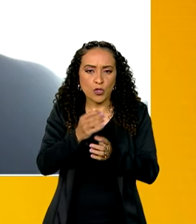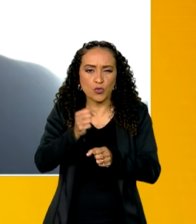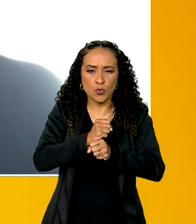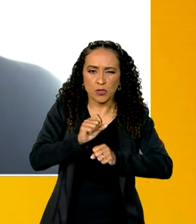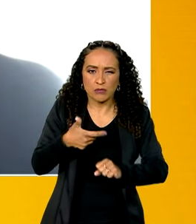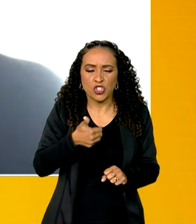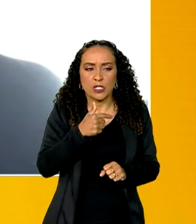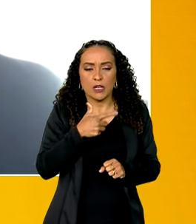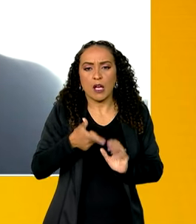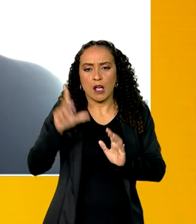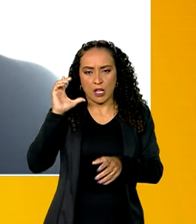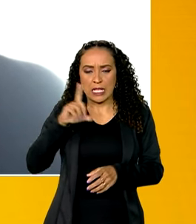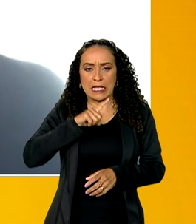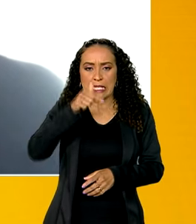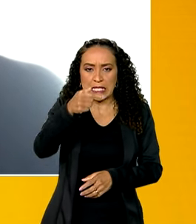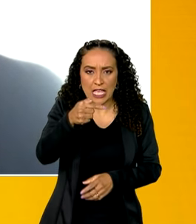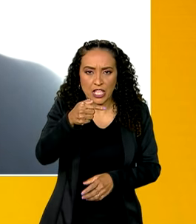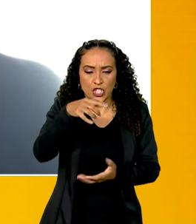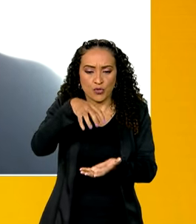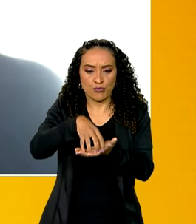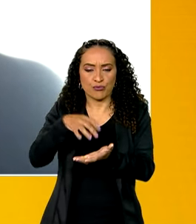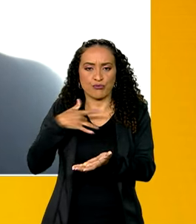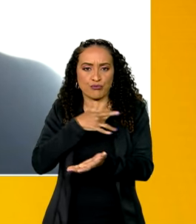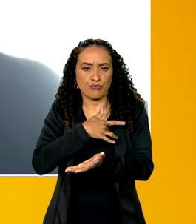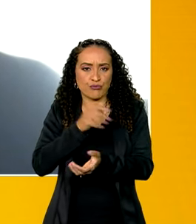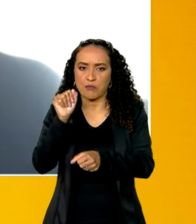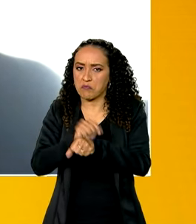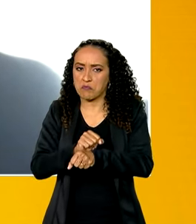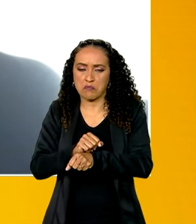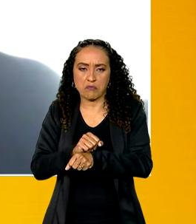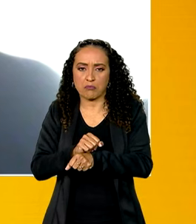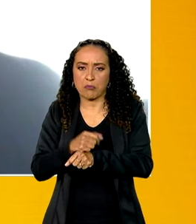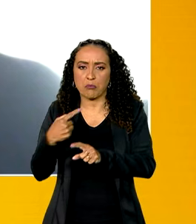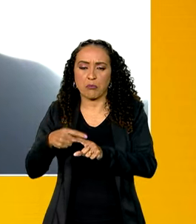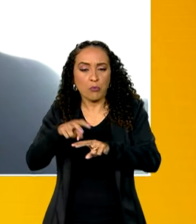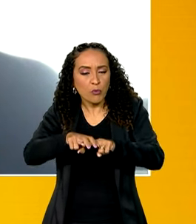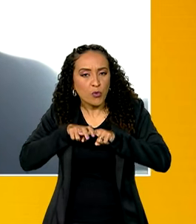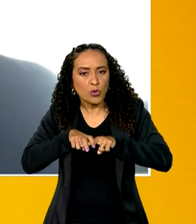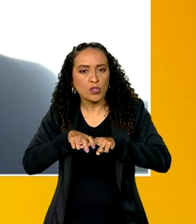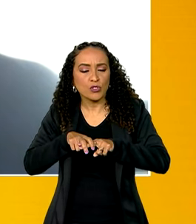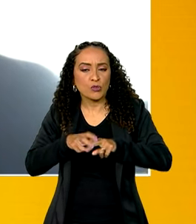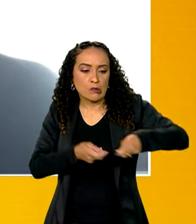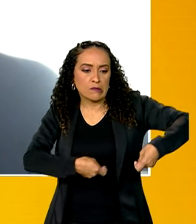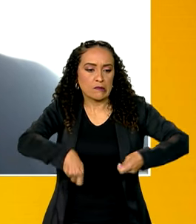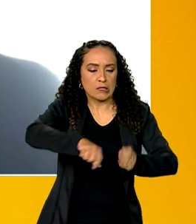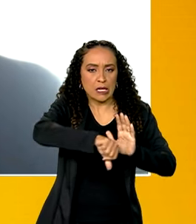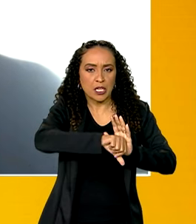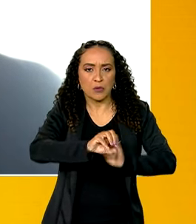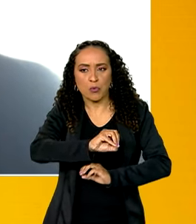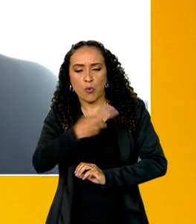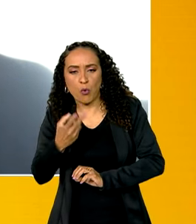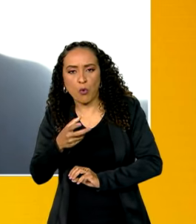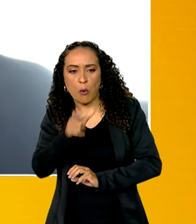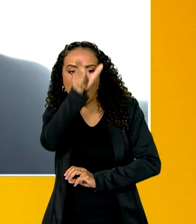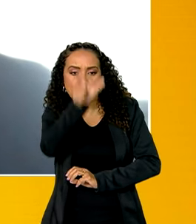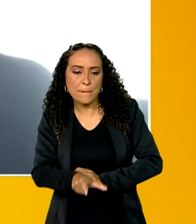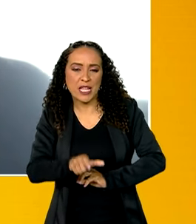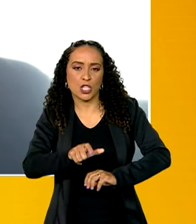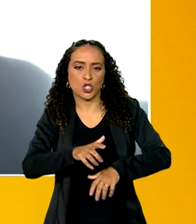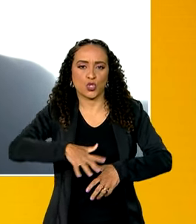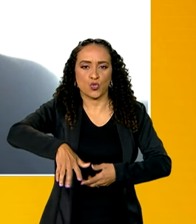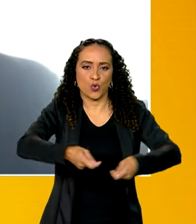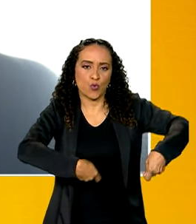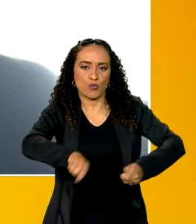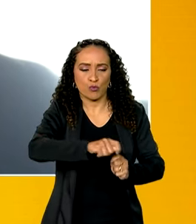torno de 7 unidades básicas de saúde que não funcionavam em virtude da presença ou do garimpo ou de garimpeiros circulando na